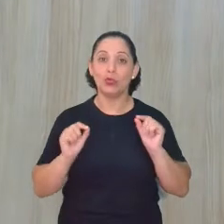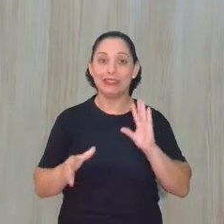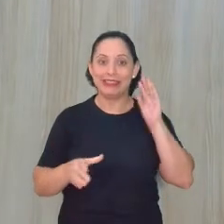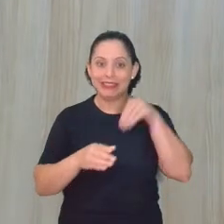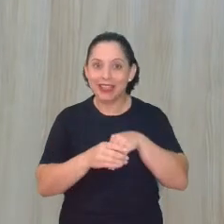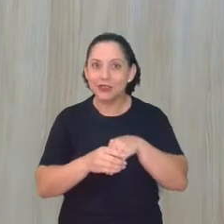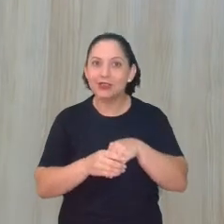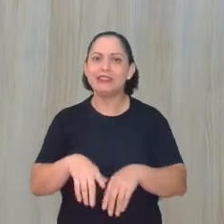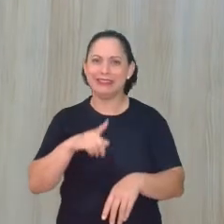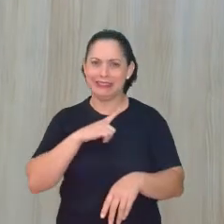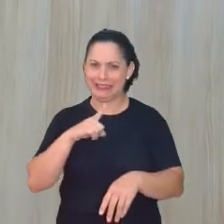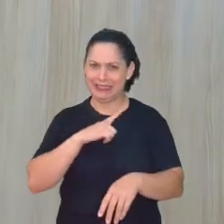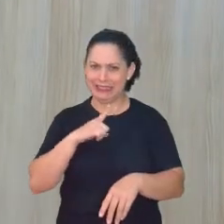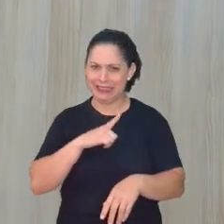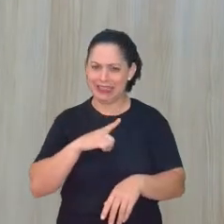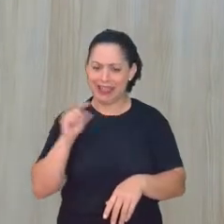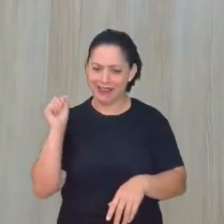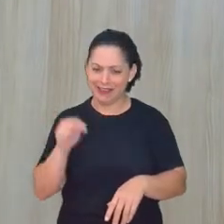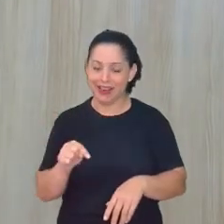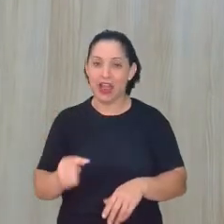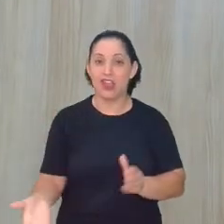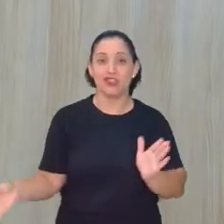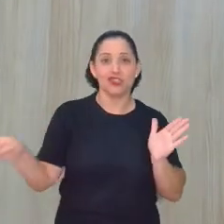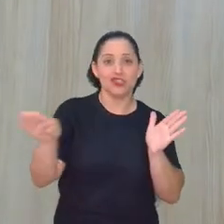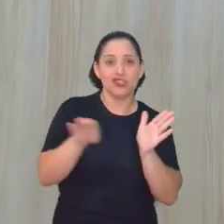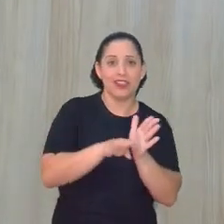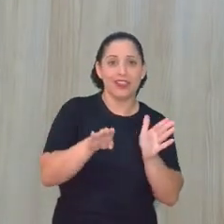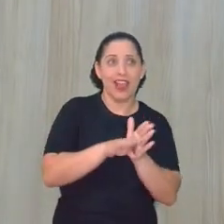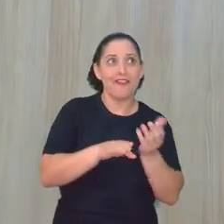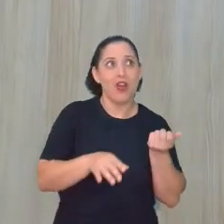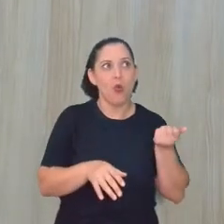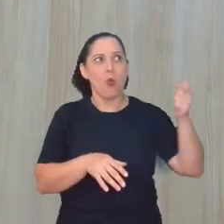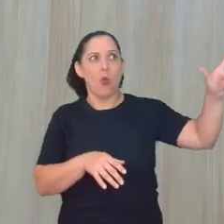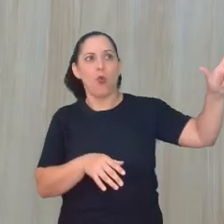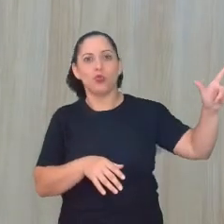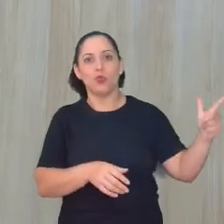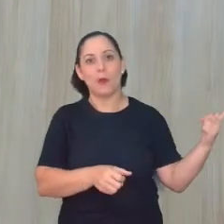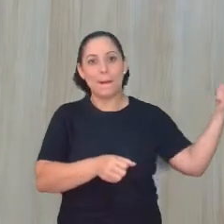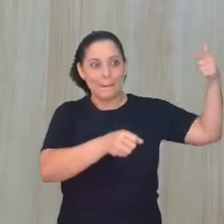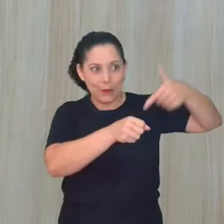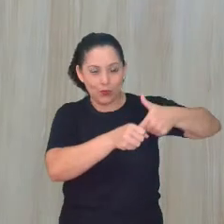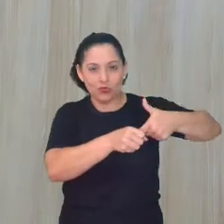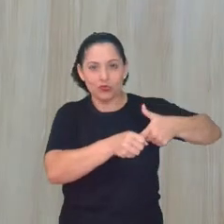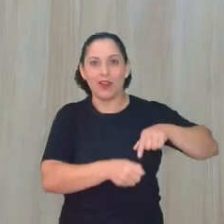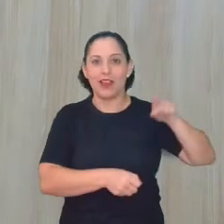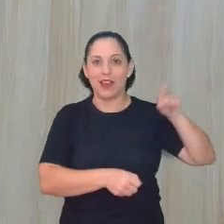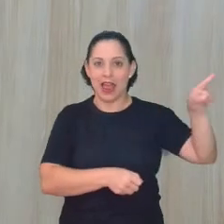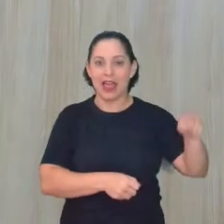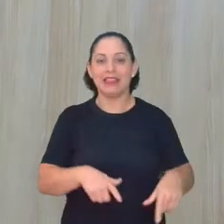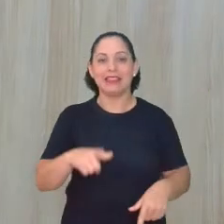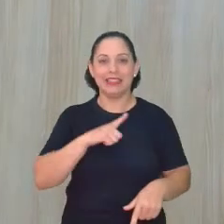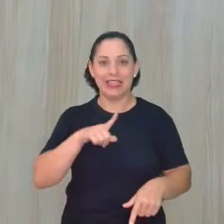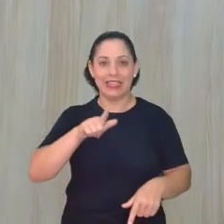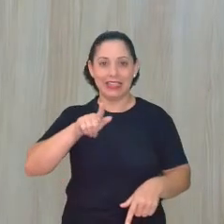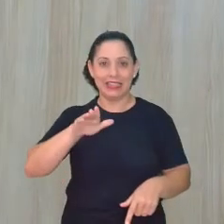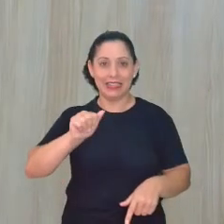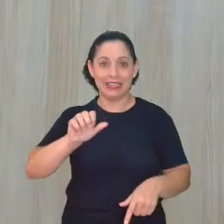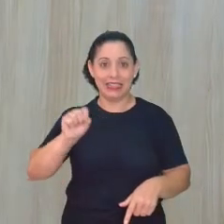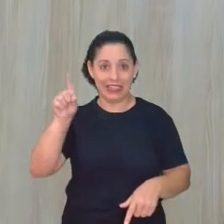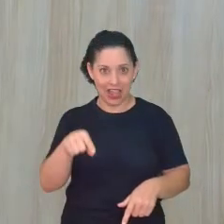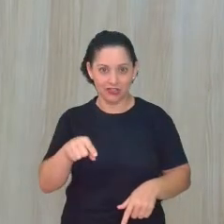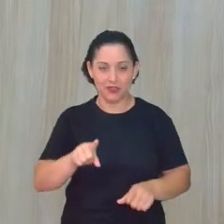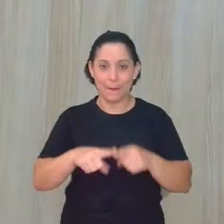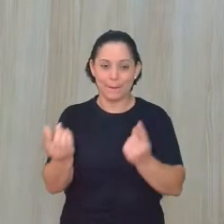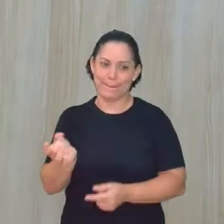medo, meu amigo. Ele disse, ó, com o que tu tinha aí, tu chegava no próximo posto que tem gás e colocava gás. Mas o